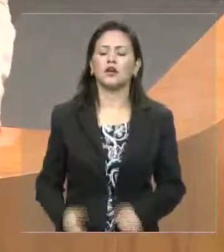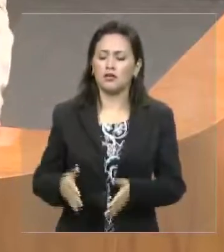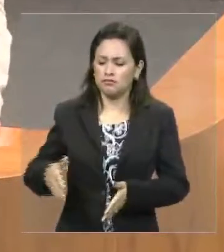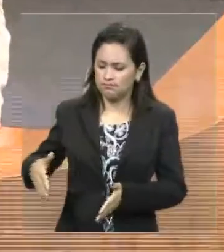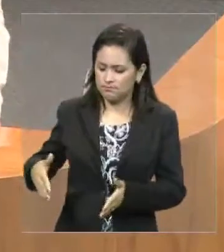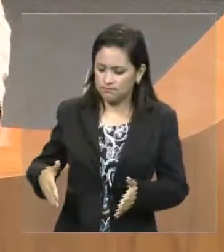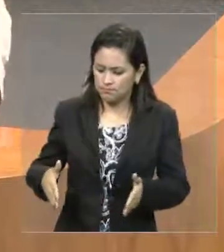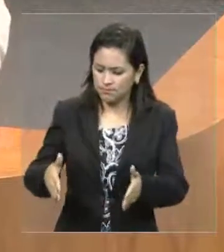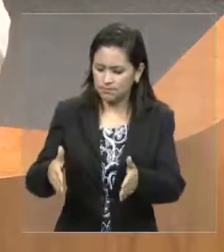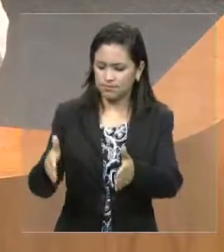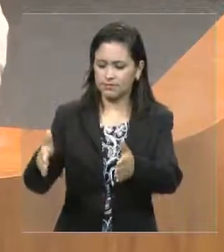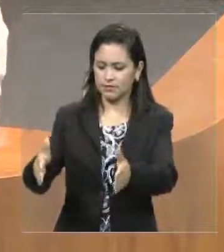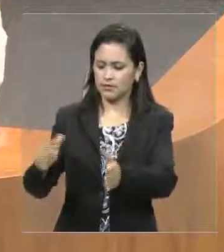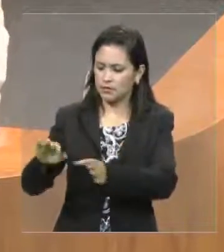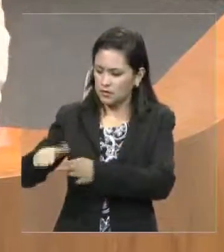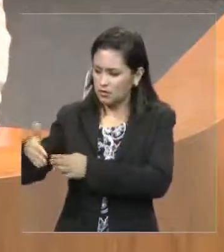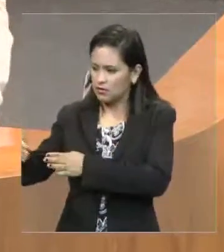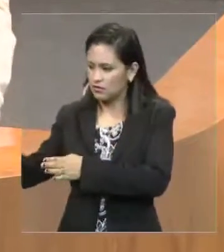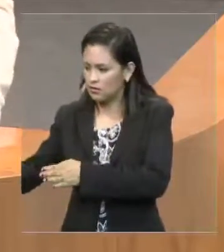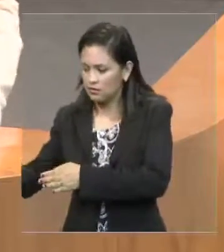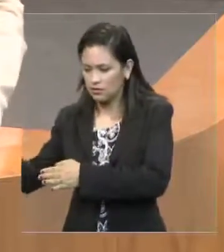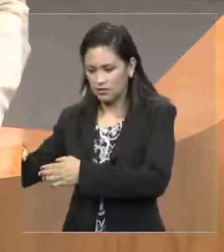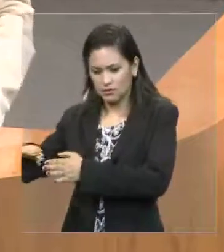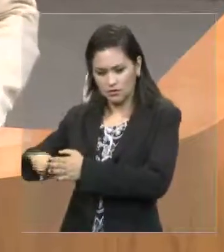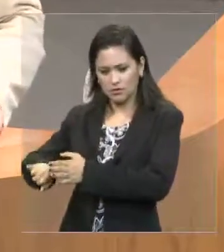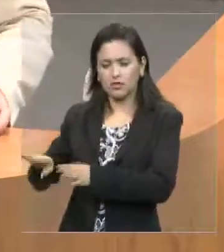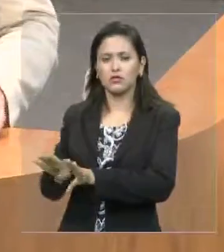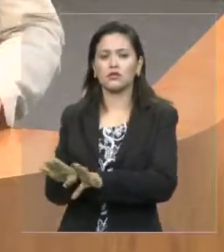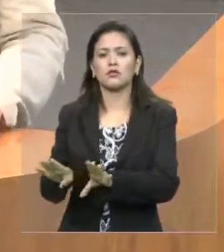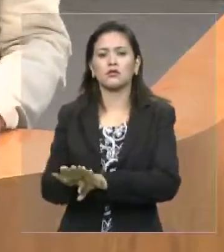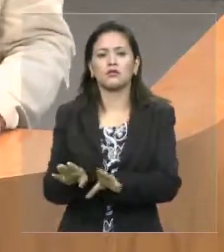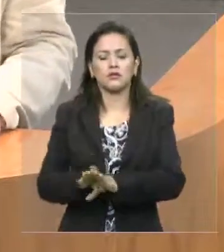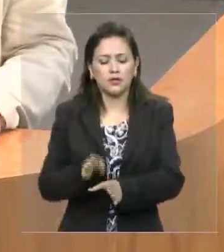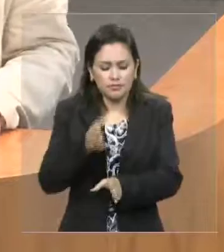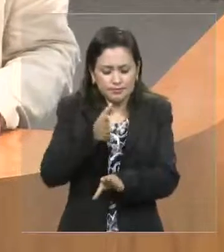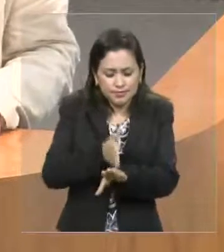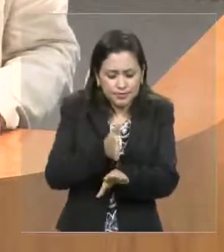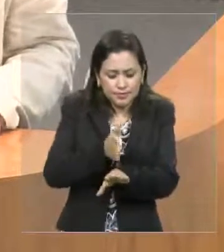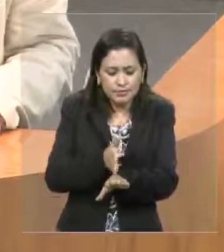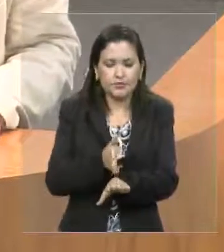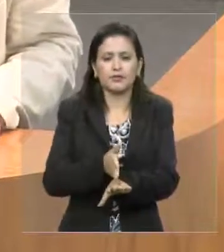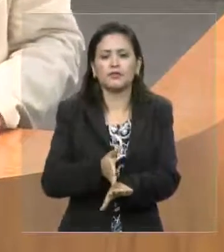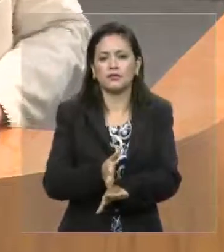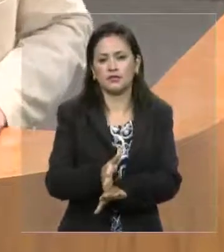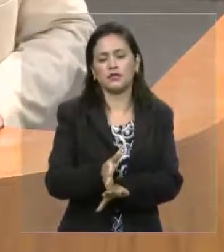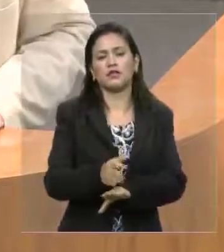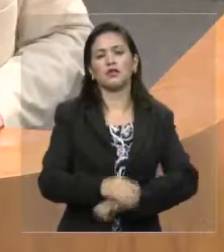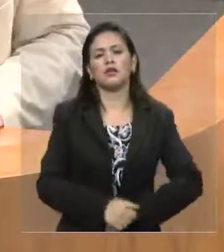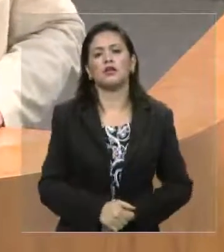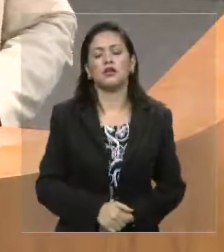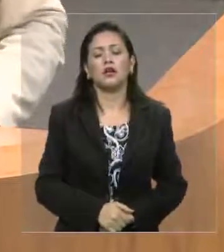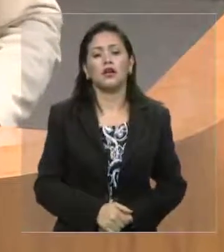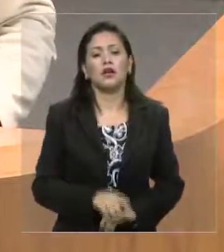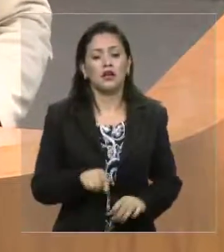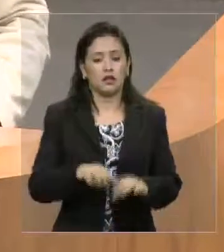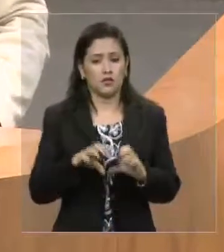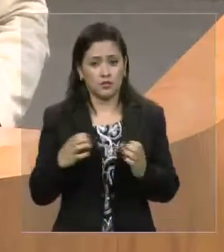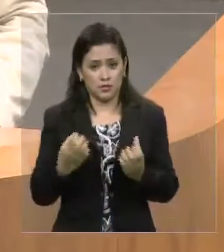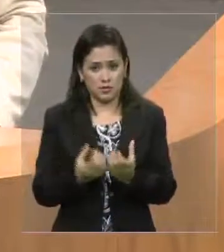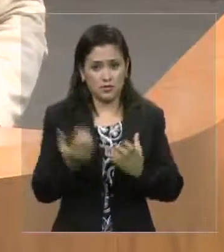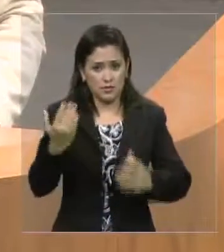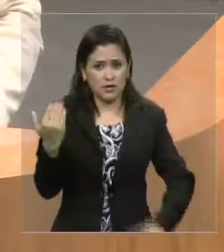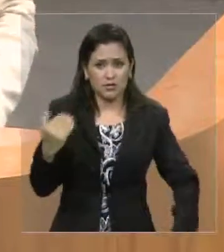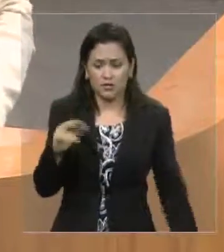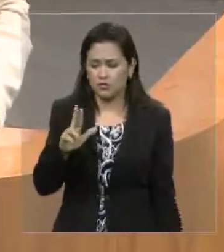enfim, levando a comunidade que dantes nunca tinha experimentado